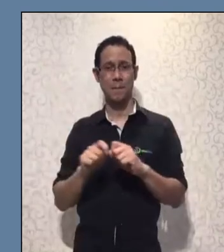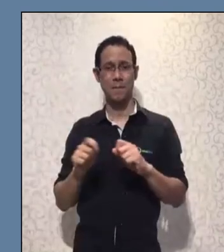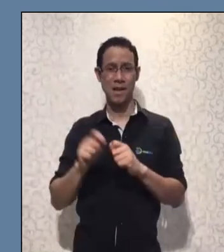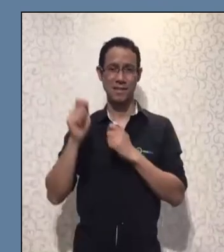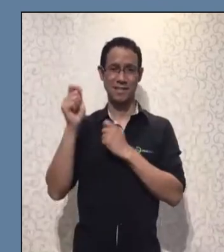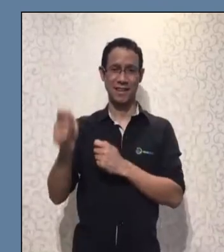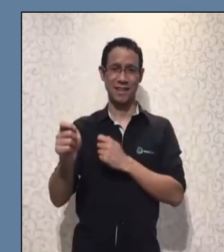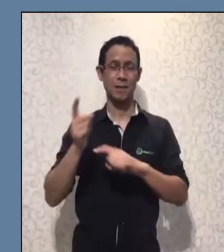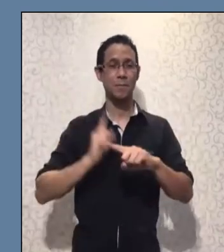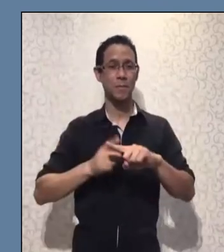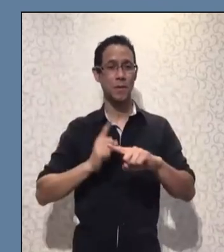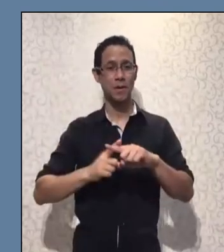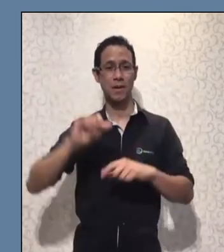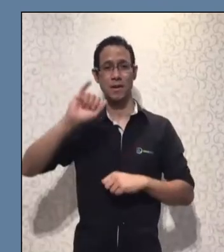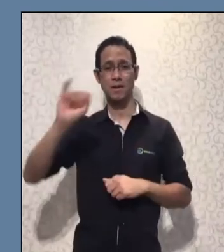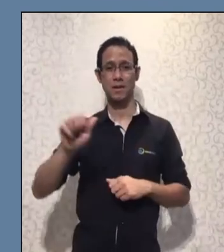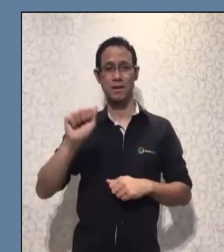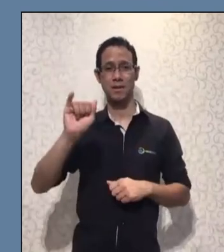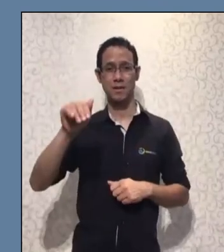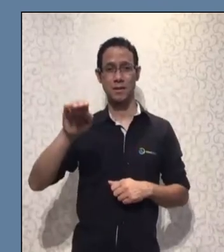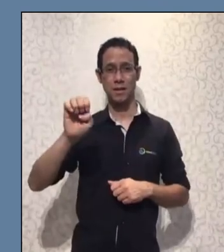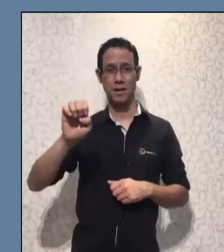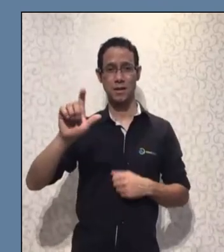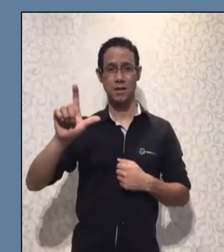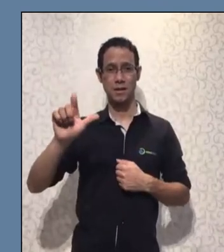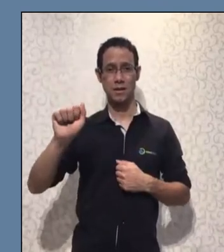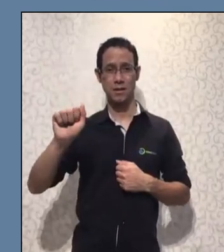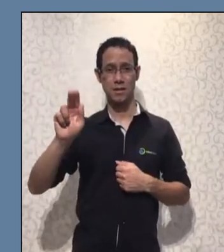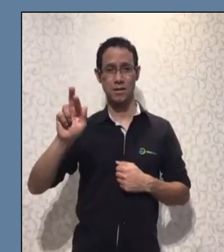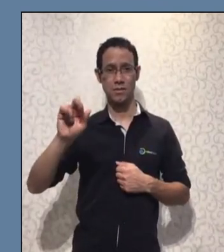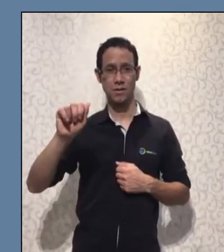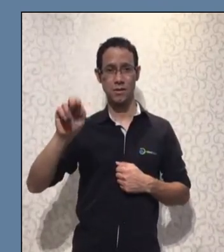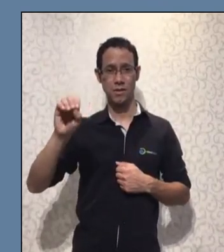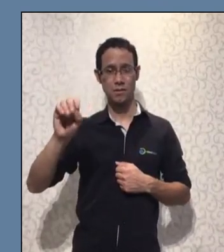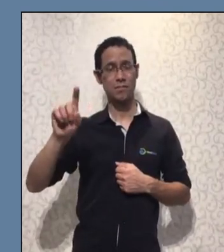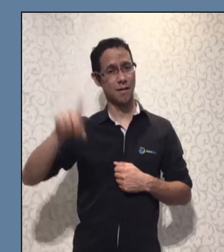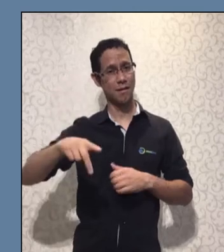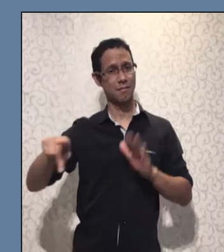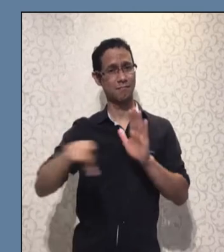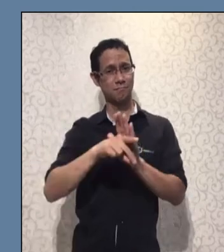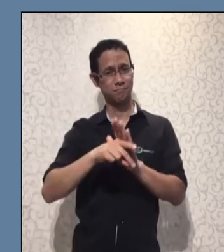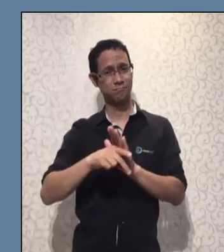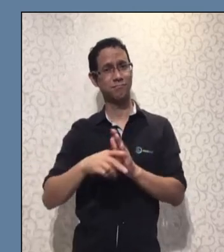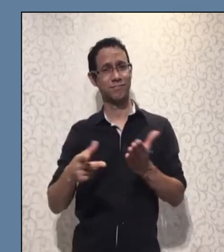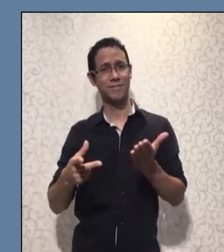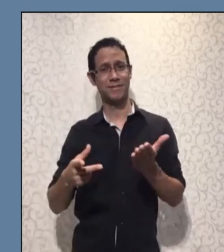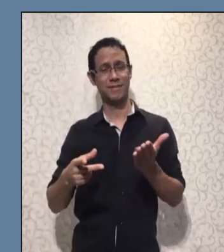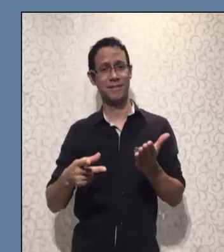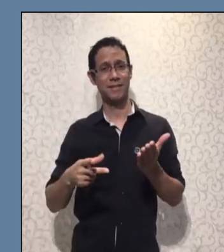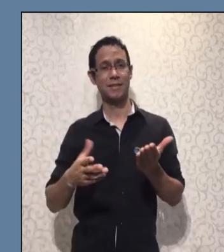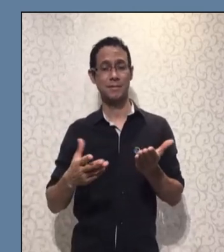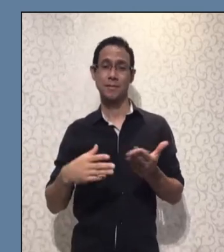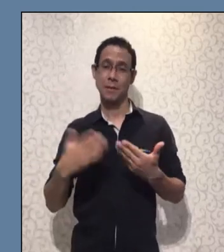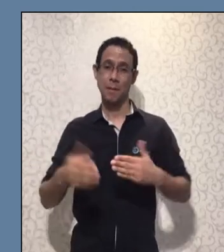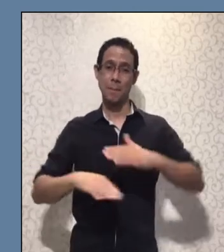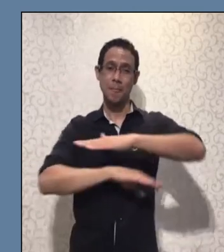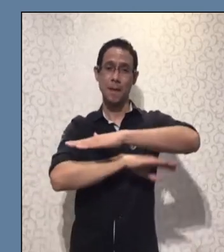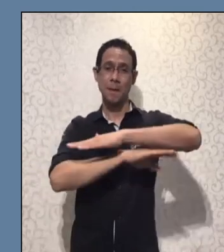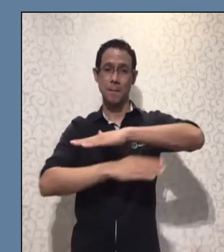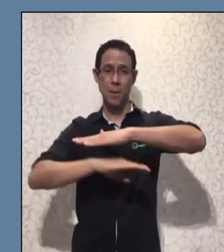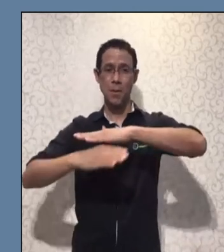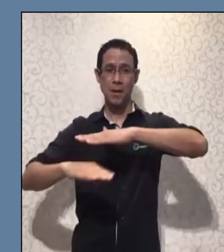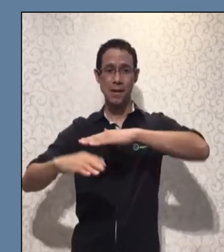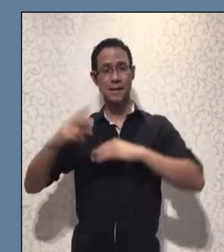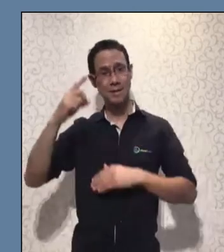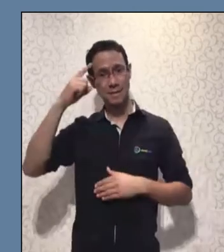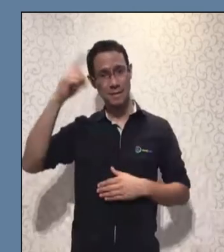como as princesinhas e o rei, entendeu? Enfim, eu acho que Eu acho que a Pinacoteca sempre, pelo que eu me lembro, obviamente